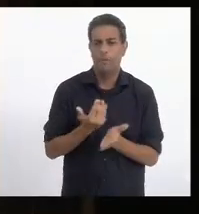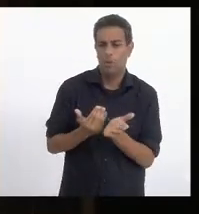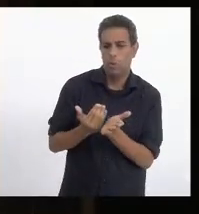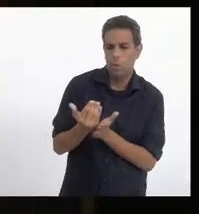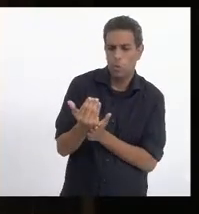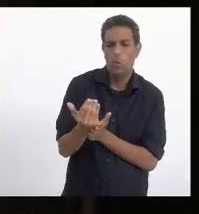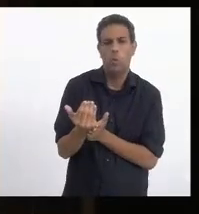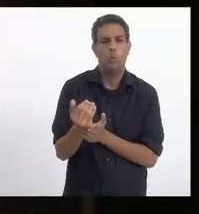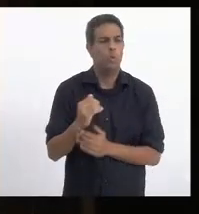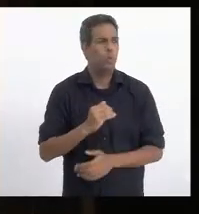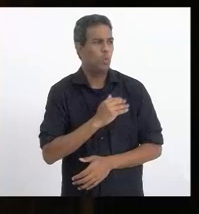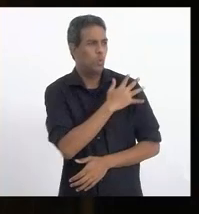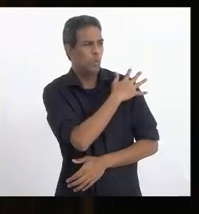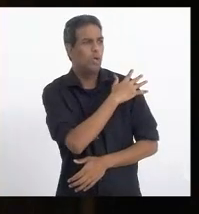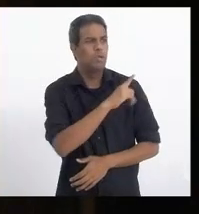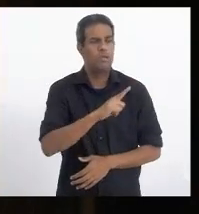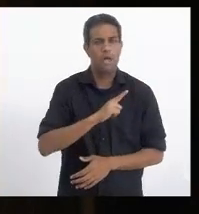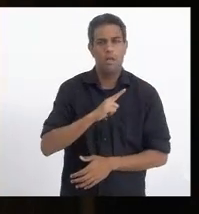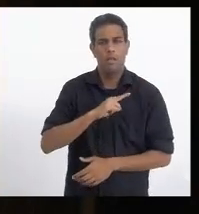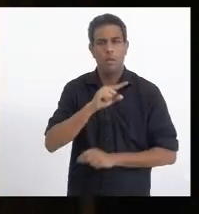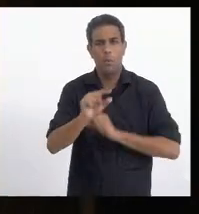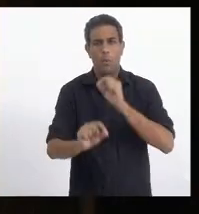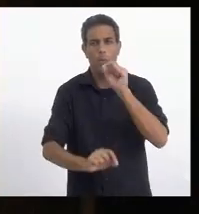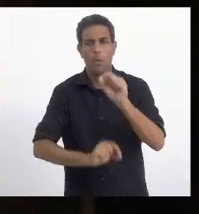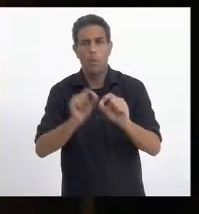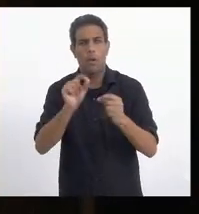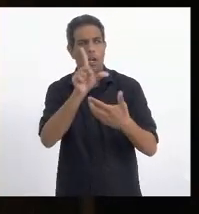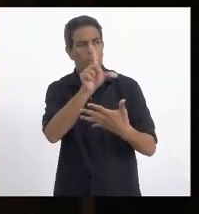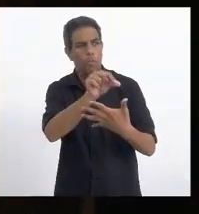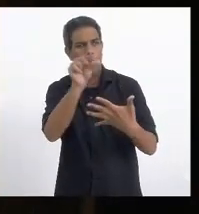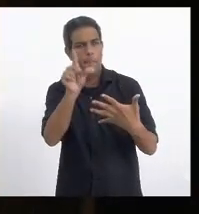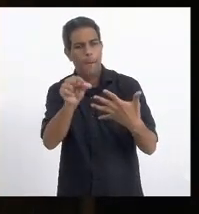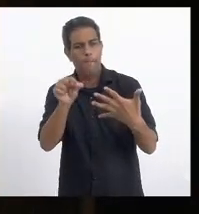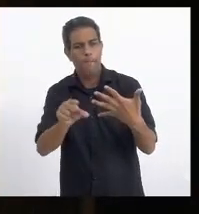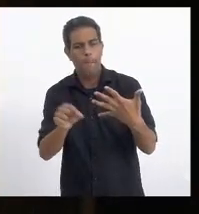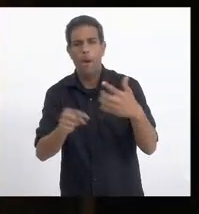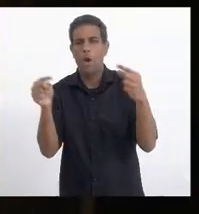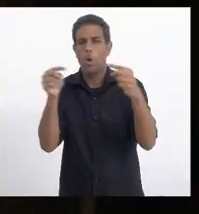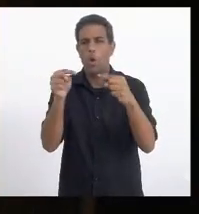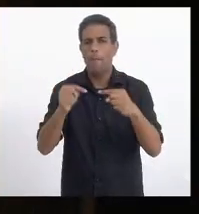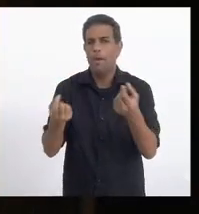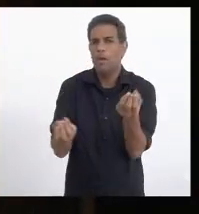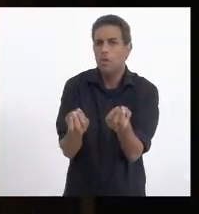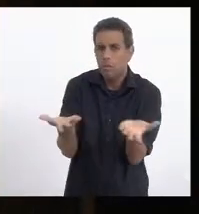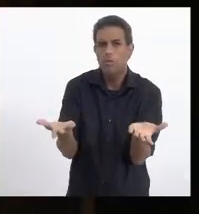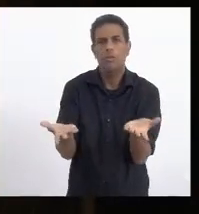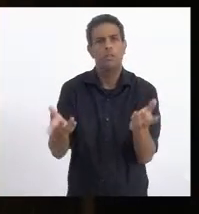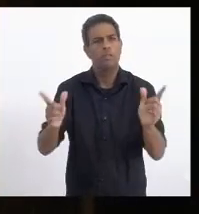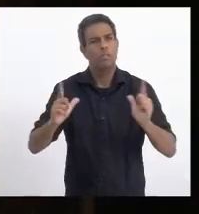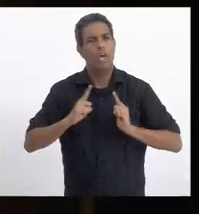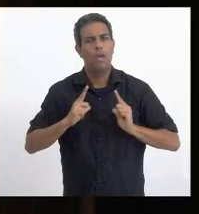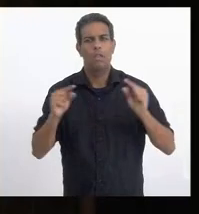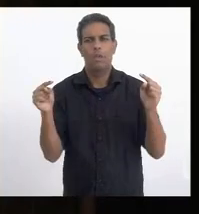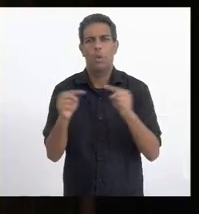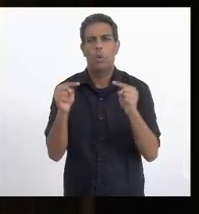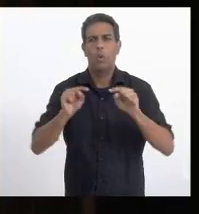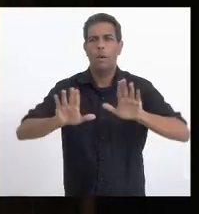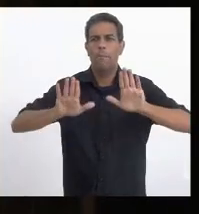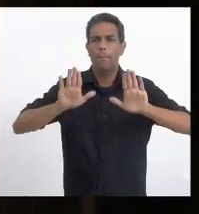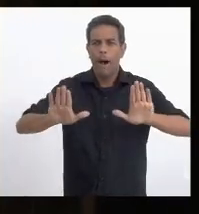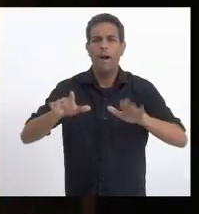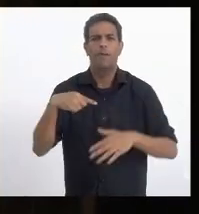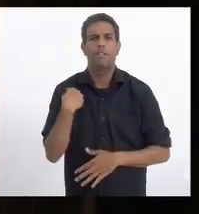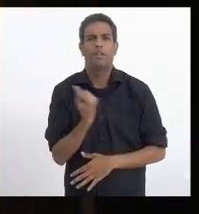partir do momento em que quando eu xô ver ah falou que existe uma forma de opção já é um adendo entretanto